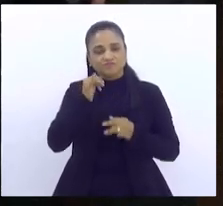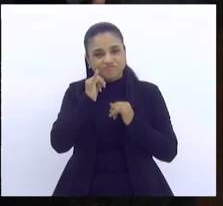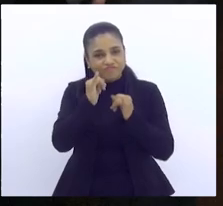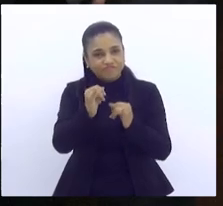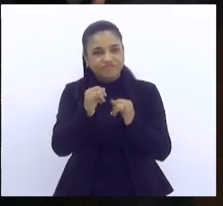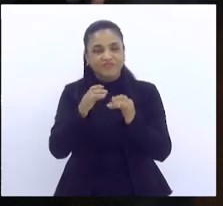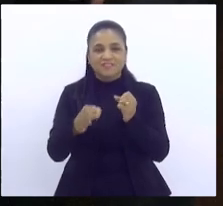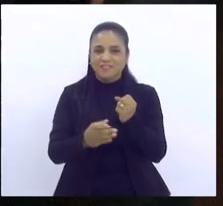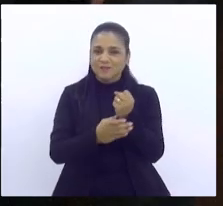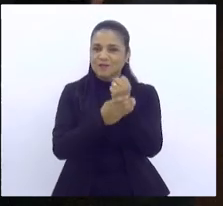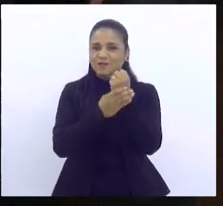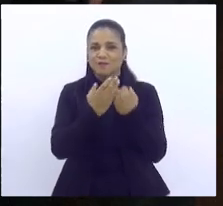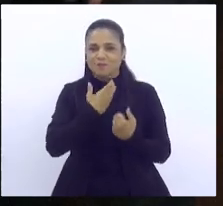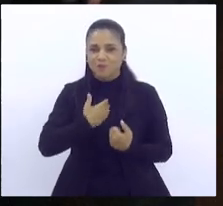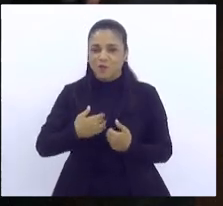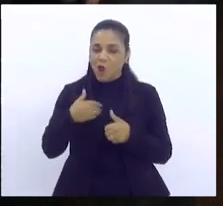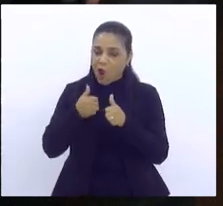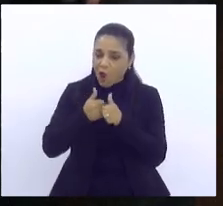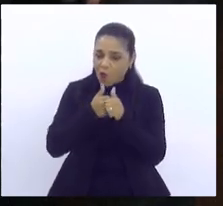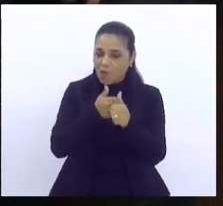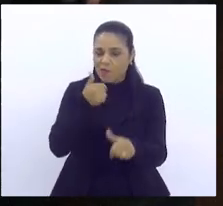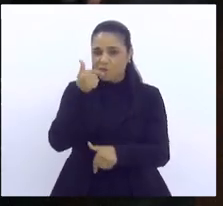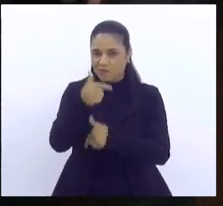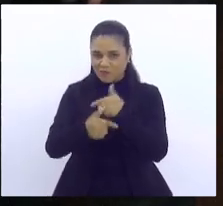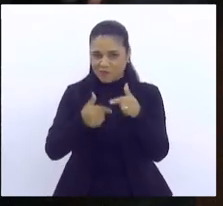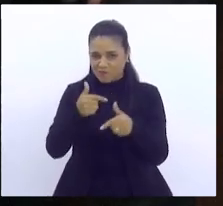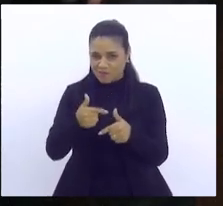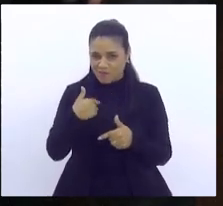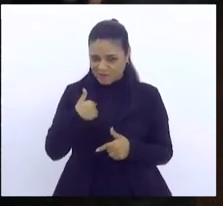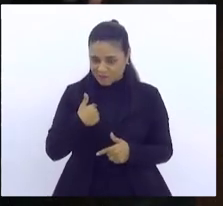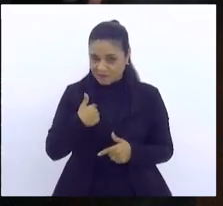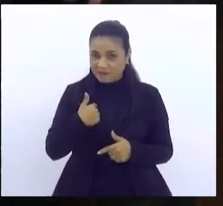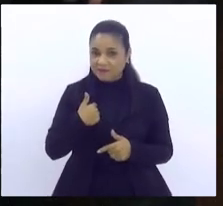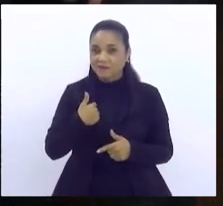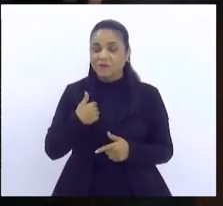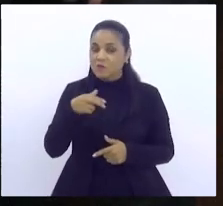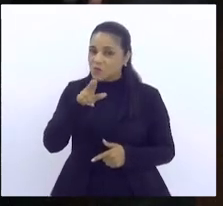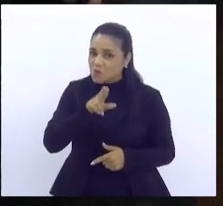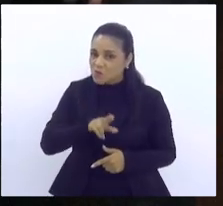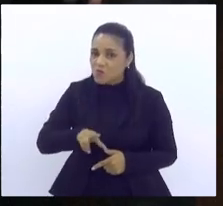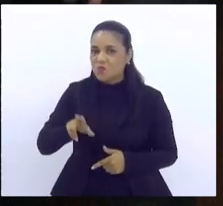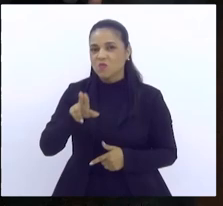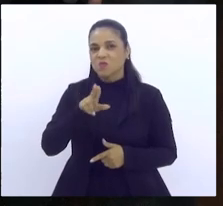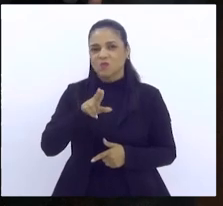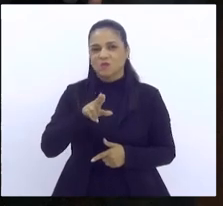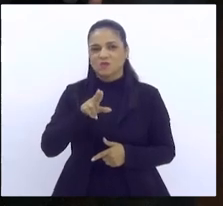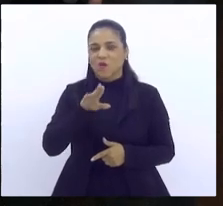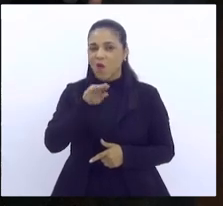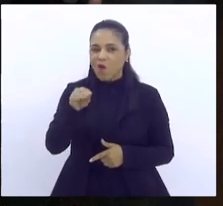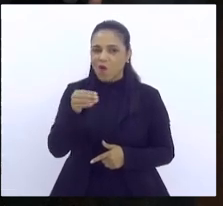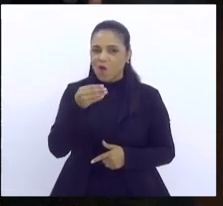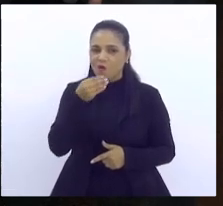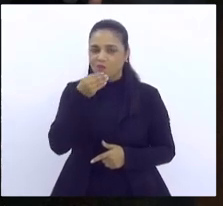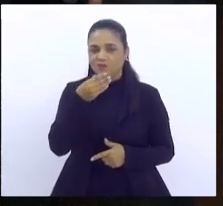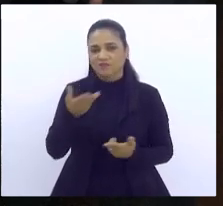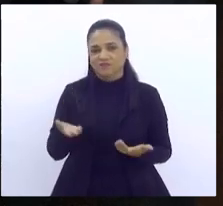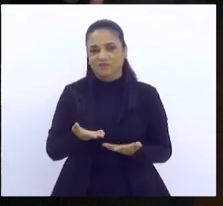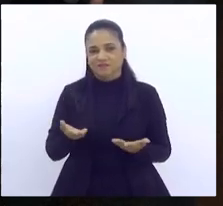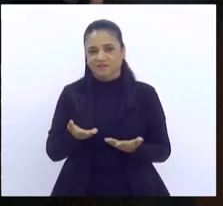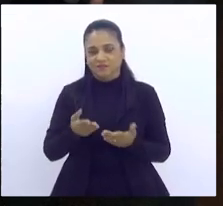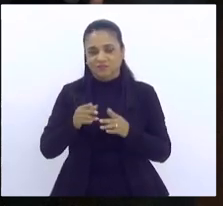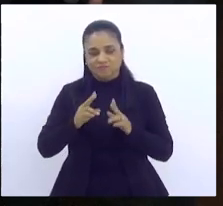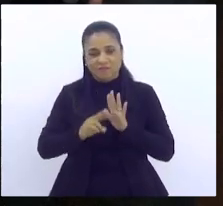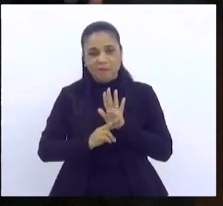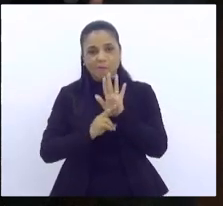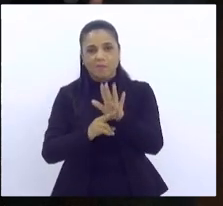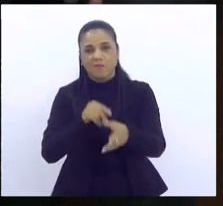pública. Quem acompanha meu trabalho vê que quase todas as vezes que eu uso essa oportunidade de poder estar aqui representando a